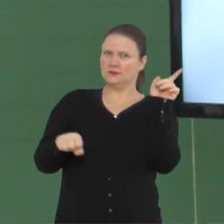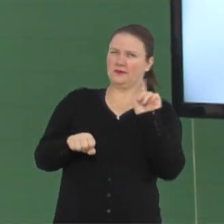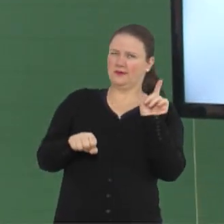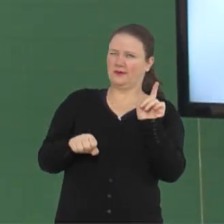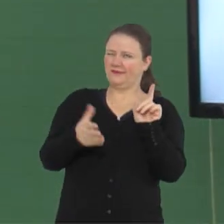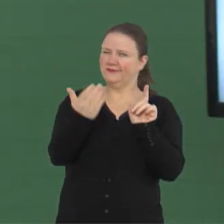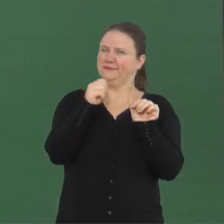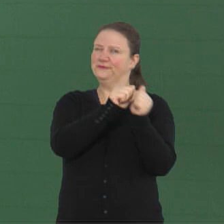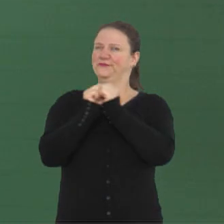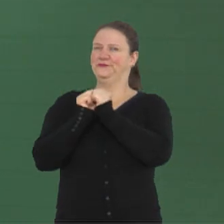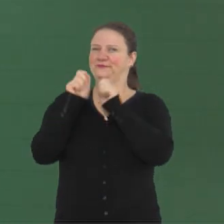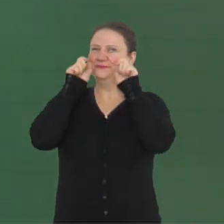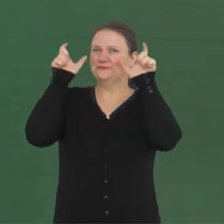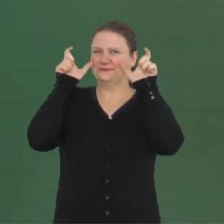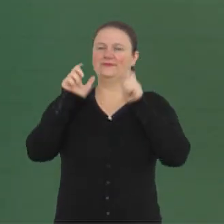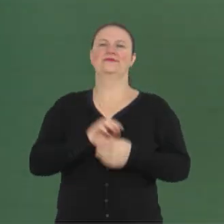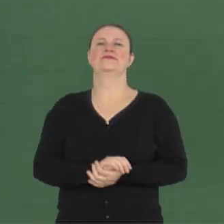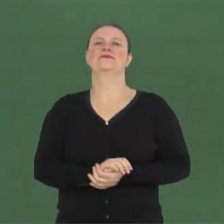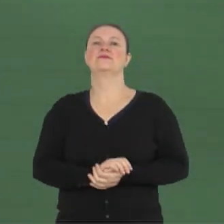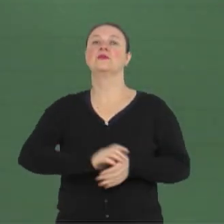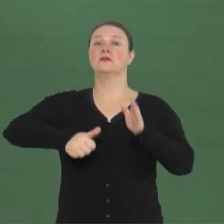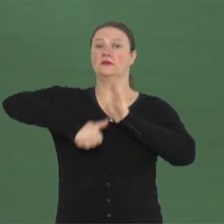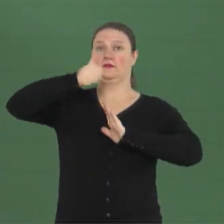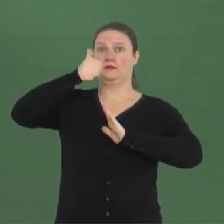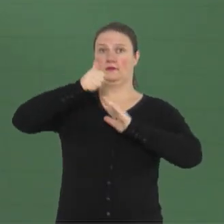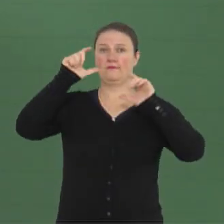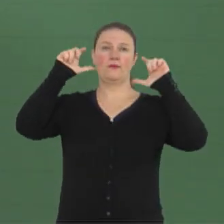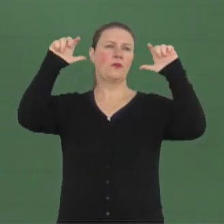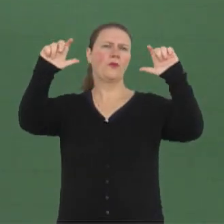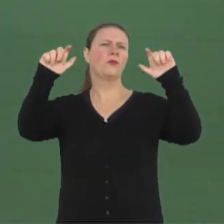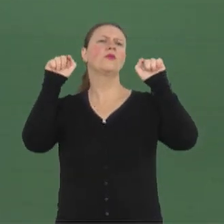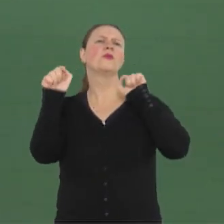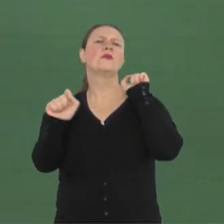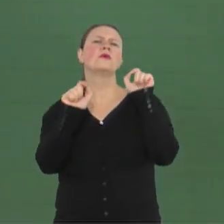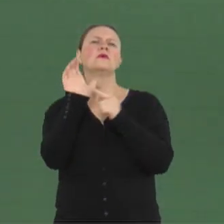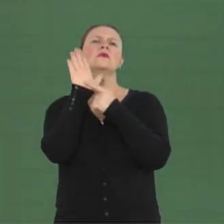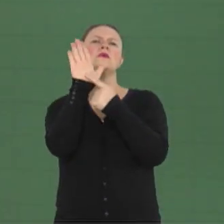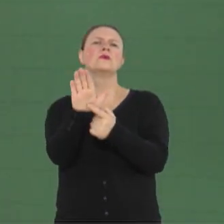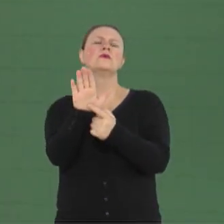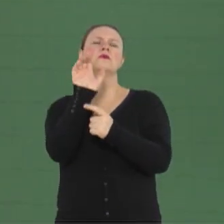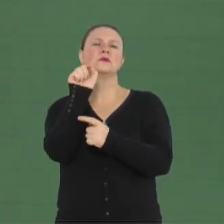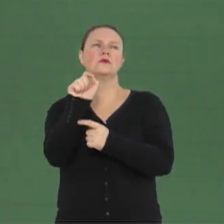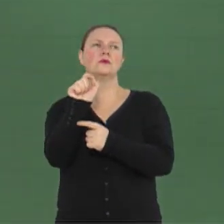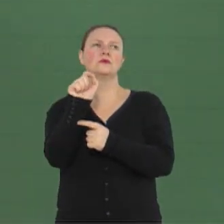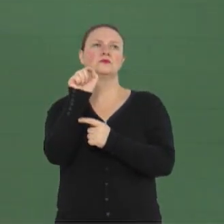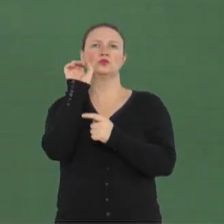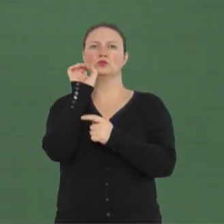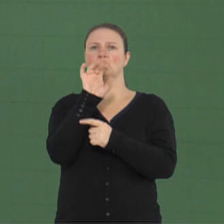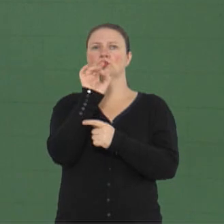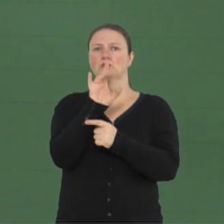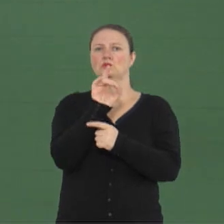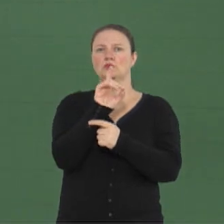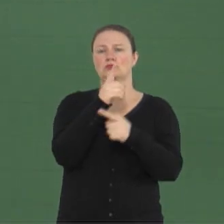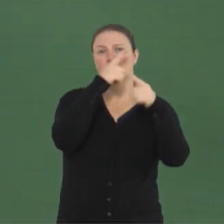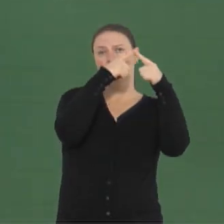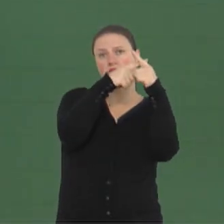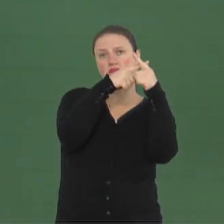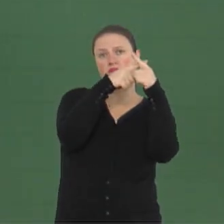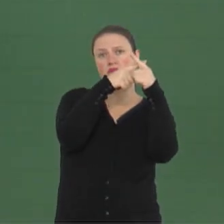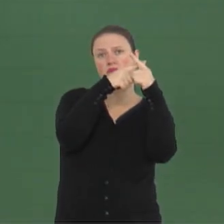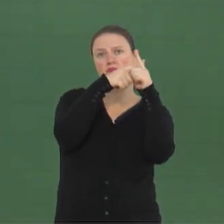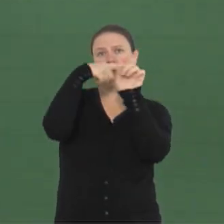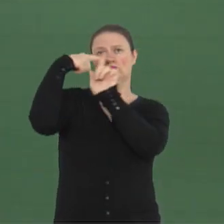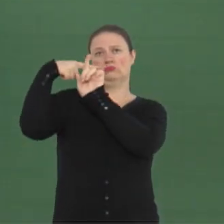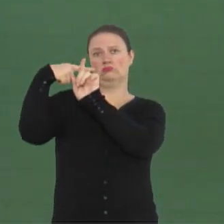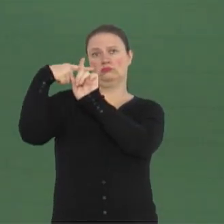comigo, presta atenção. Na primeira expressão, nós temos apenas as operações.